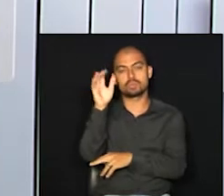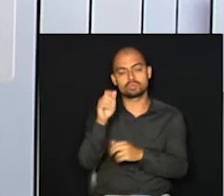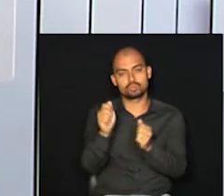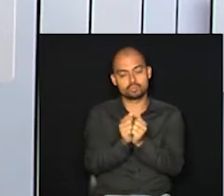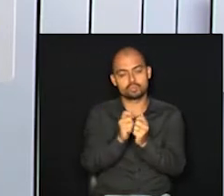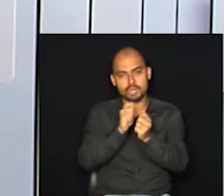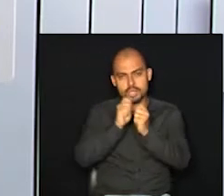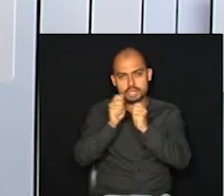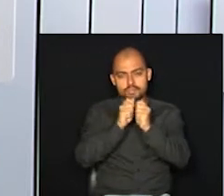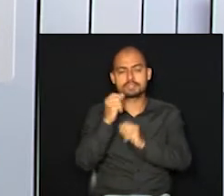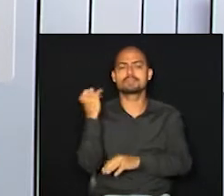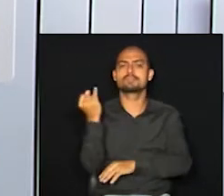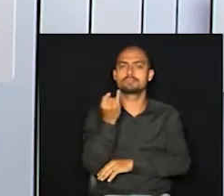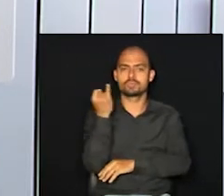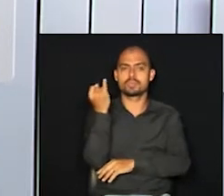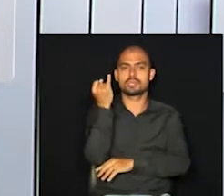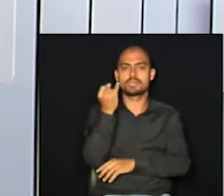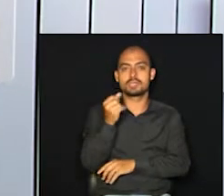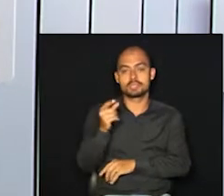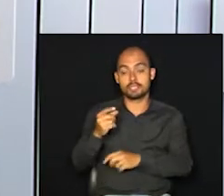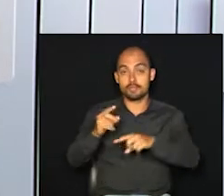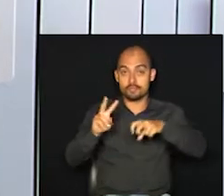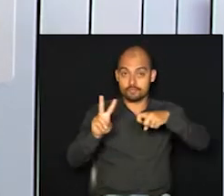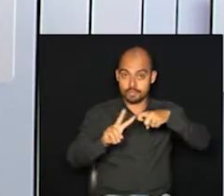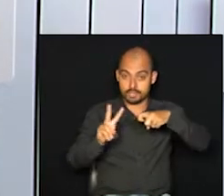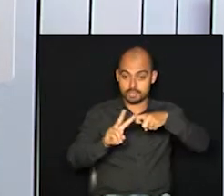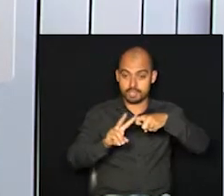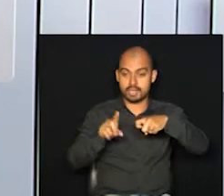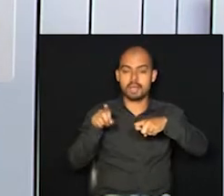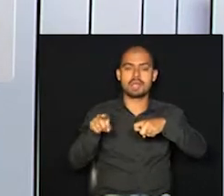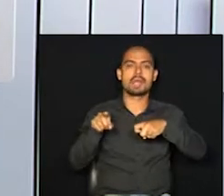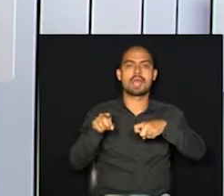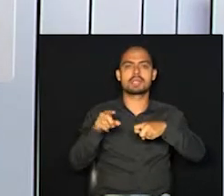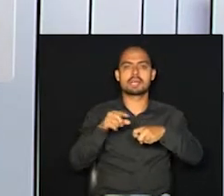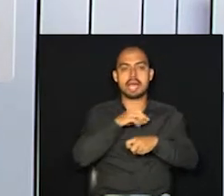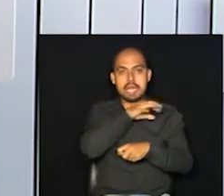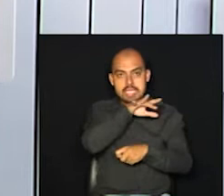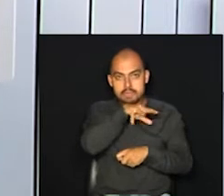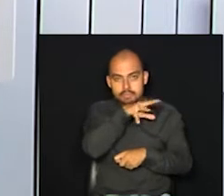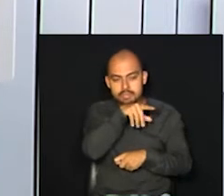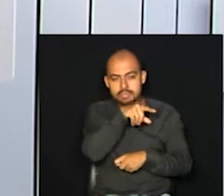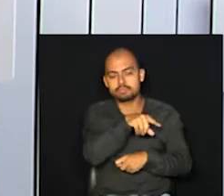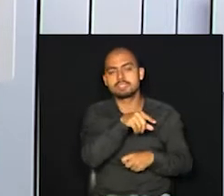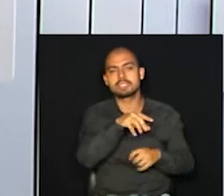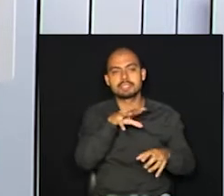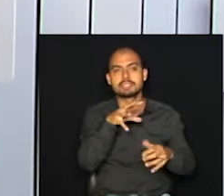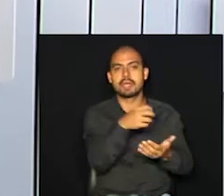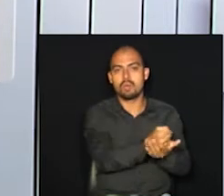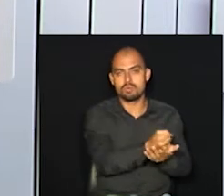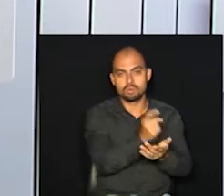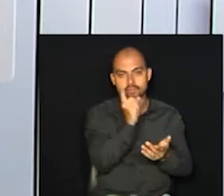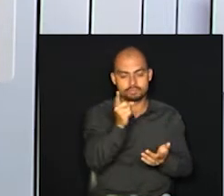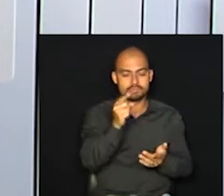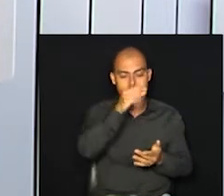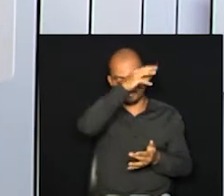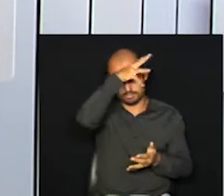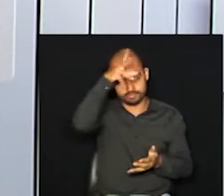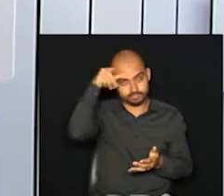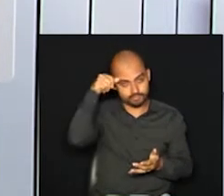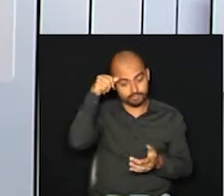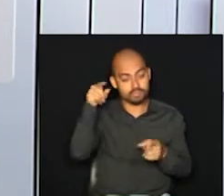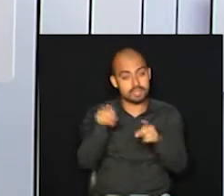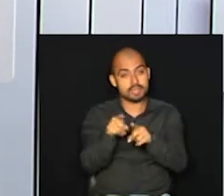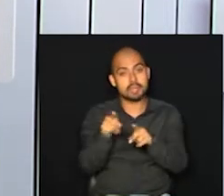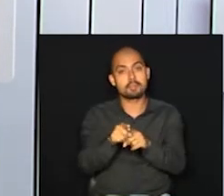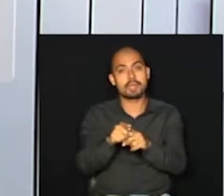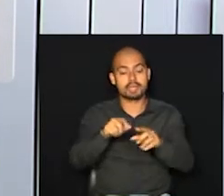entrevista importante com uma veterinária que resgatou alguns animais lá no Pantanal por conta das queimadas. E tem